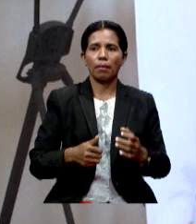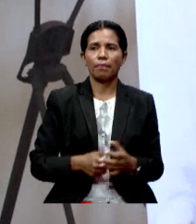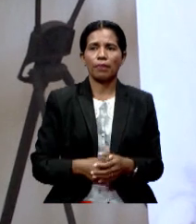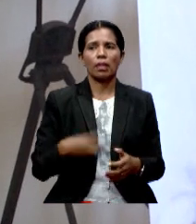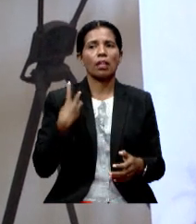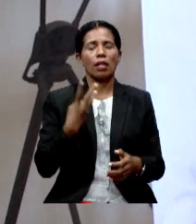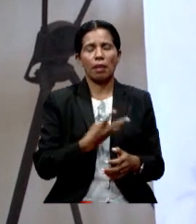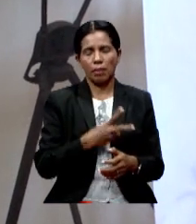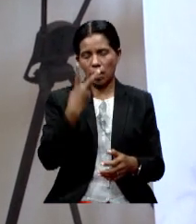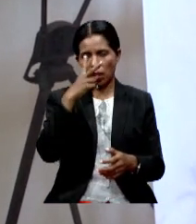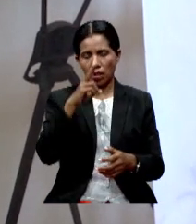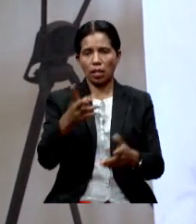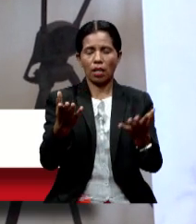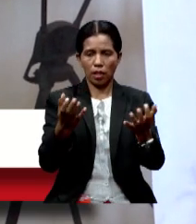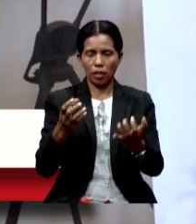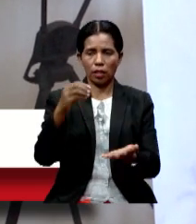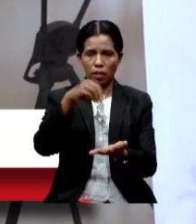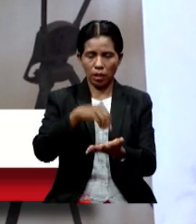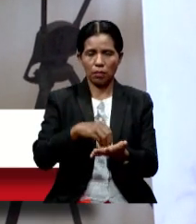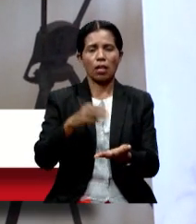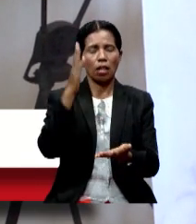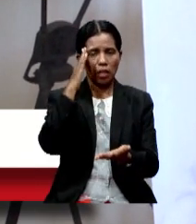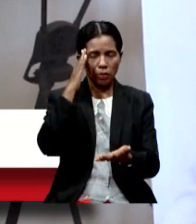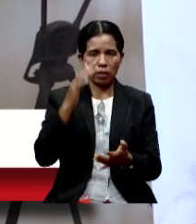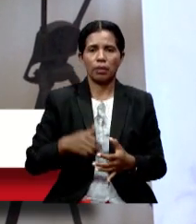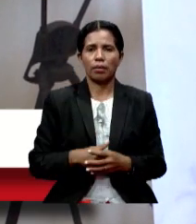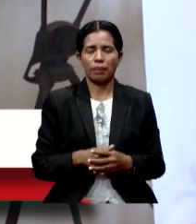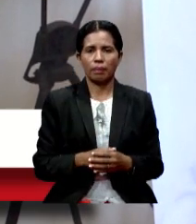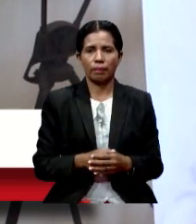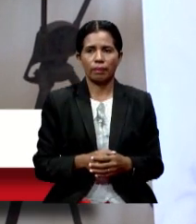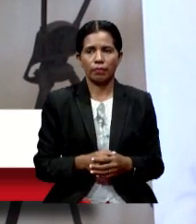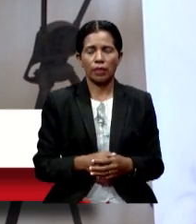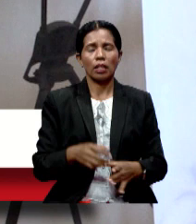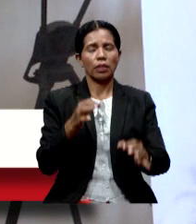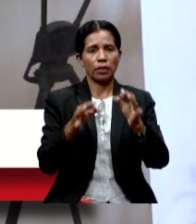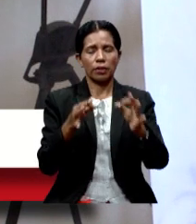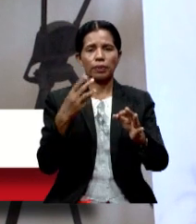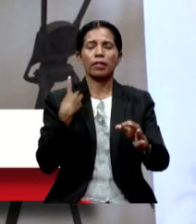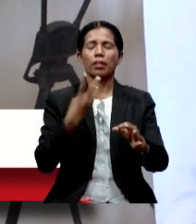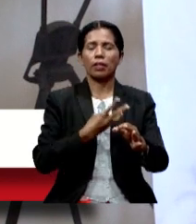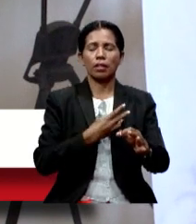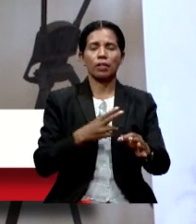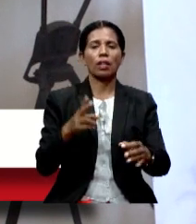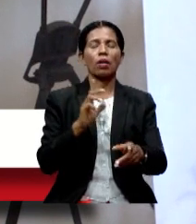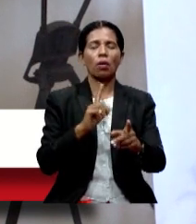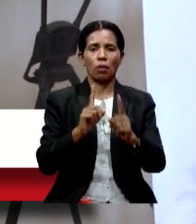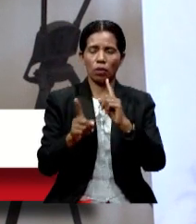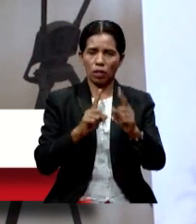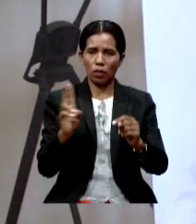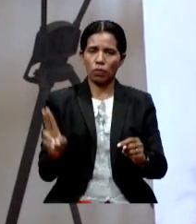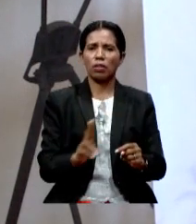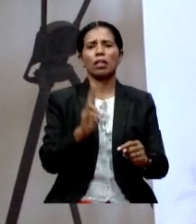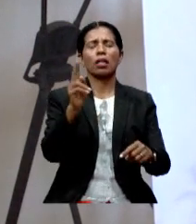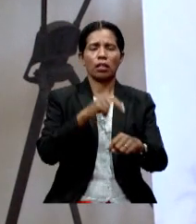ninia consideração ka hakaraka tu tau mos hanu imbalu ne maka se ita kulia kari unidade nacional, ita kulia